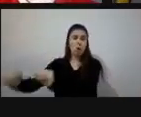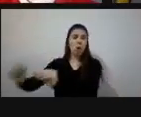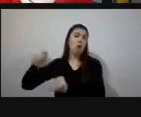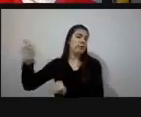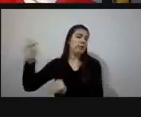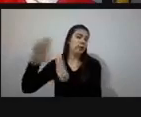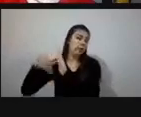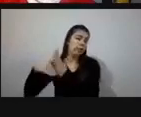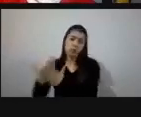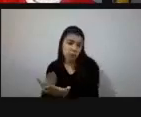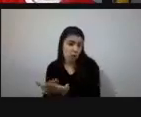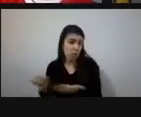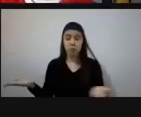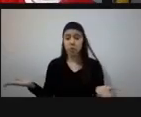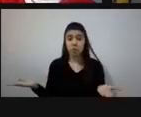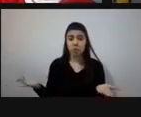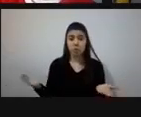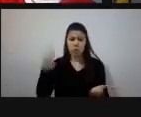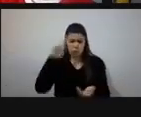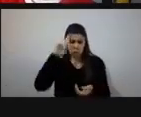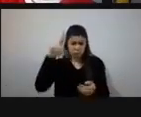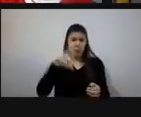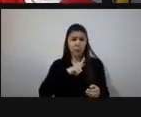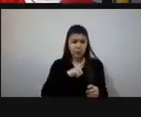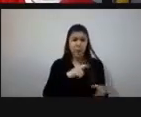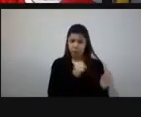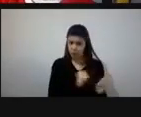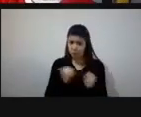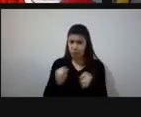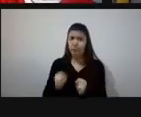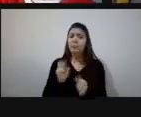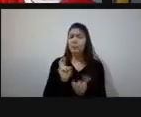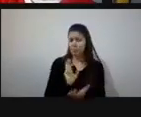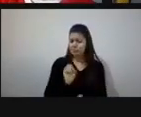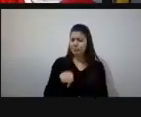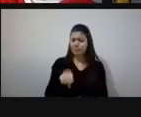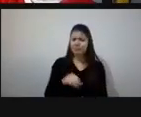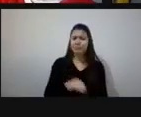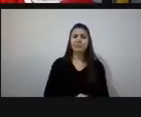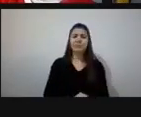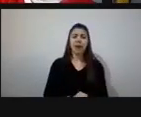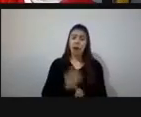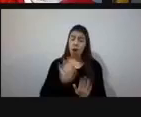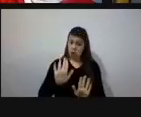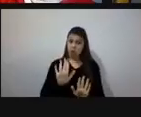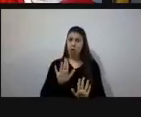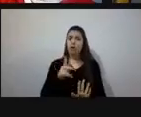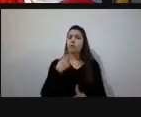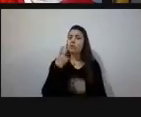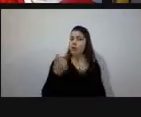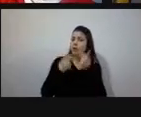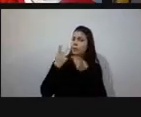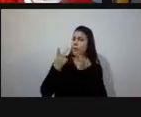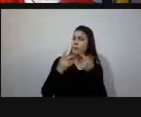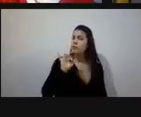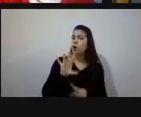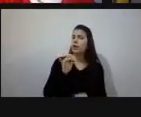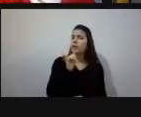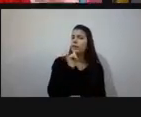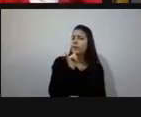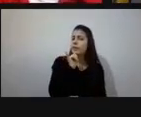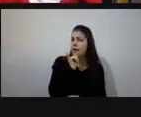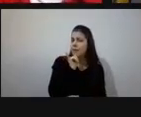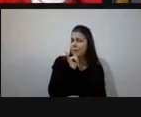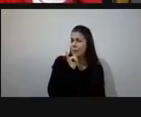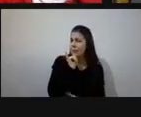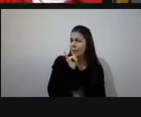Como alguns fatos aí que vocês narraram, que eu digo aqui, não estou falando de nenhum caso concreto, estou dando exemplos abstratos, né?